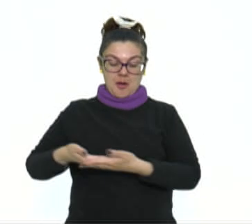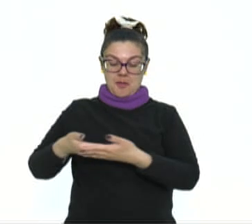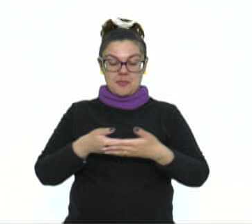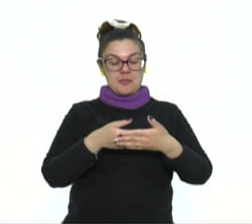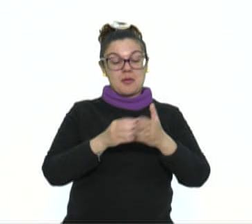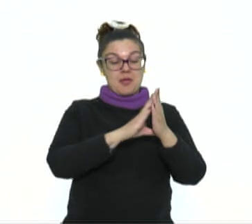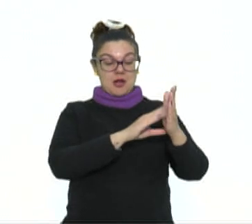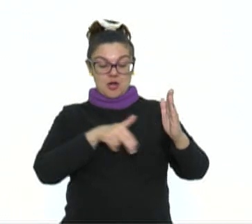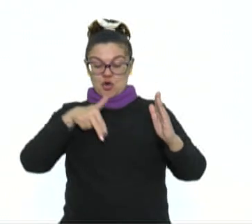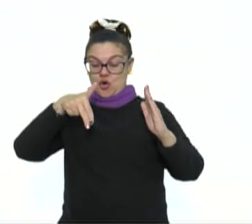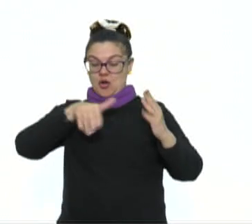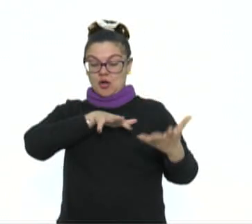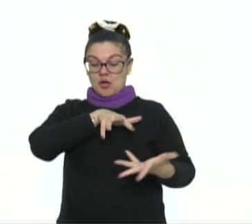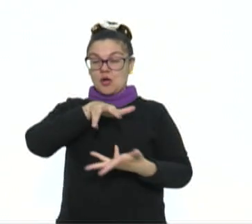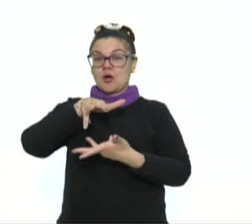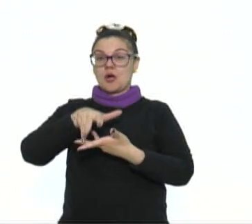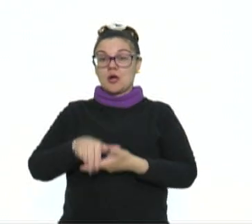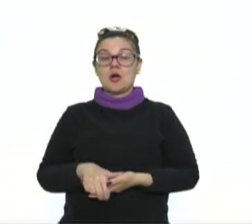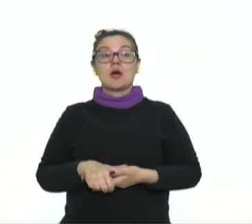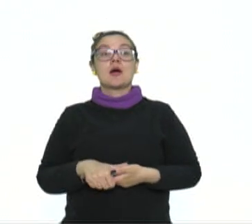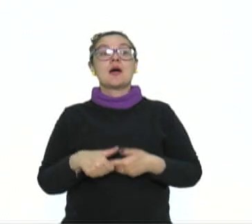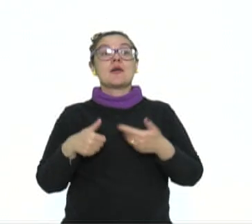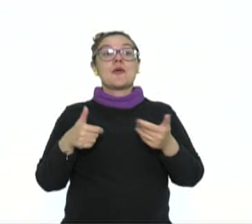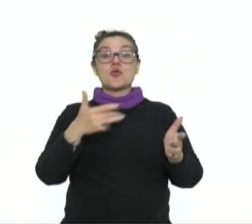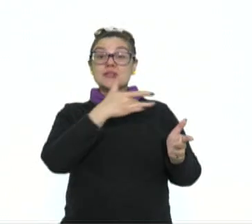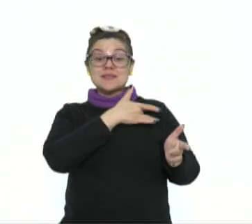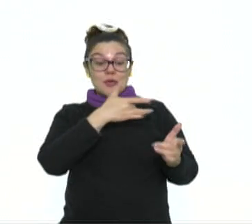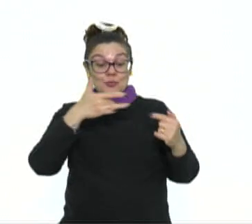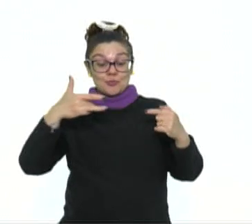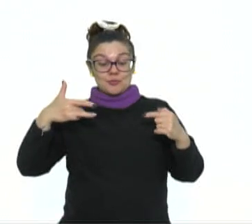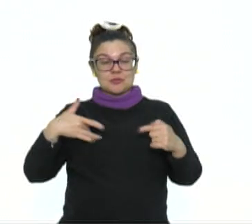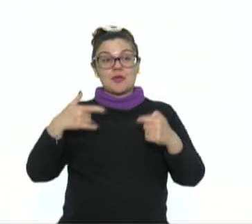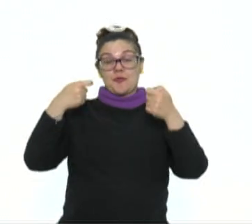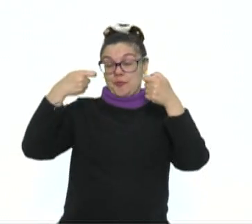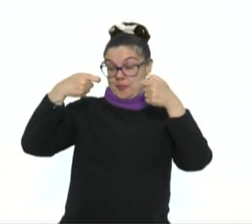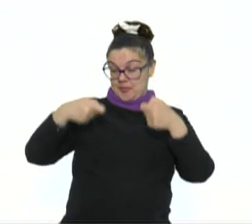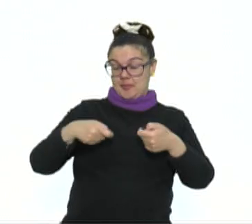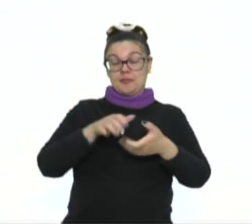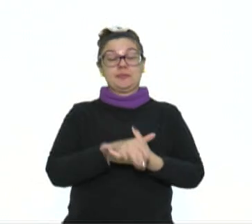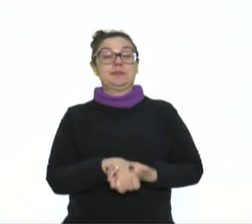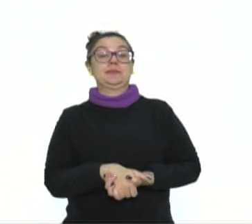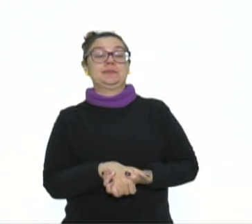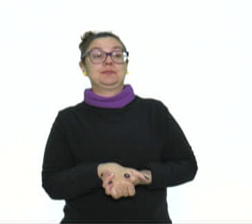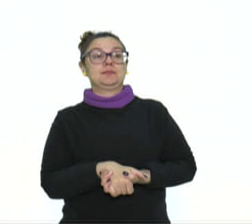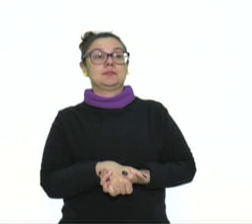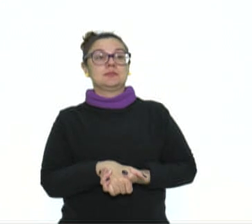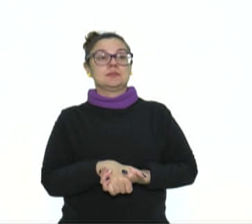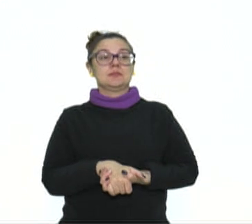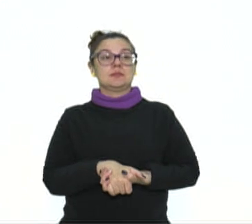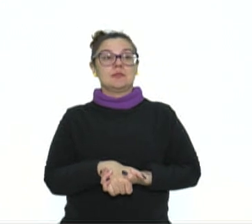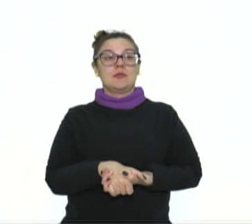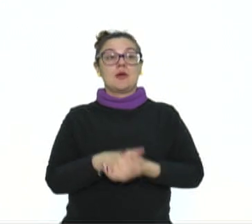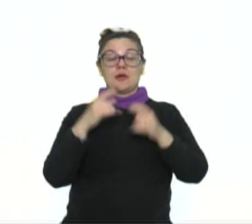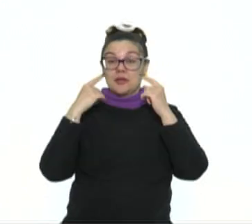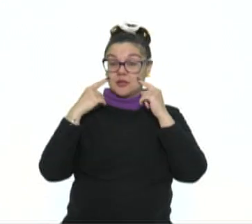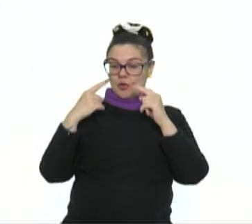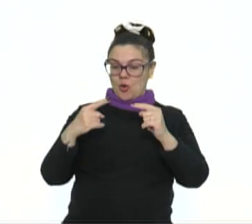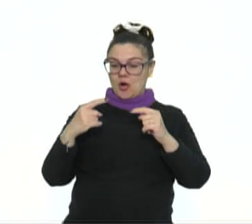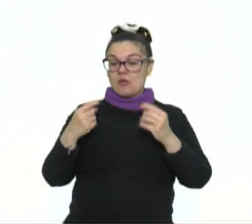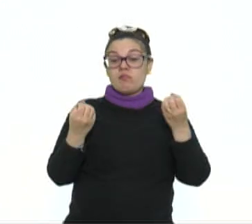mundo, sofremos pressão para entregar um bebê clonado saudável ao mundo, que é o restinho daquele texto. Então, a grande questão para os Zavos era